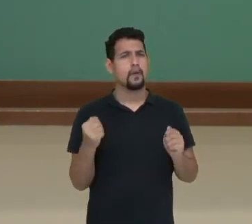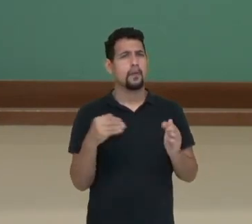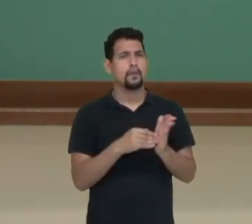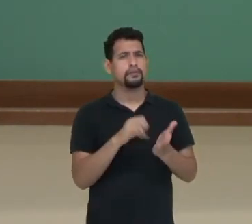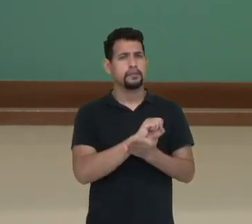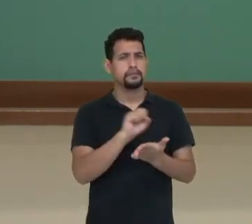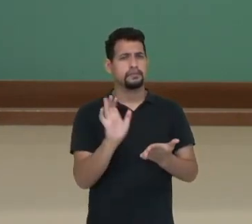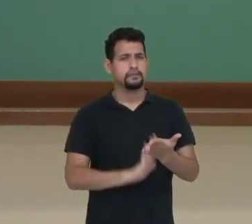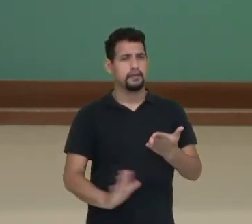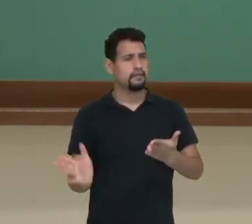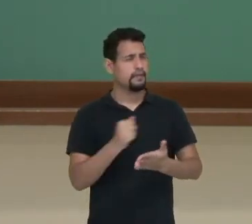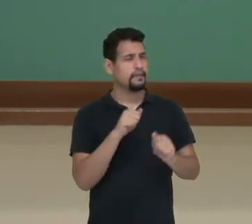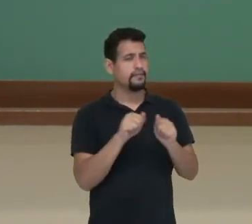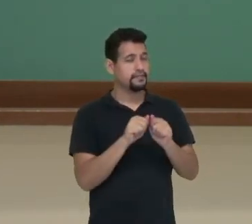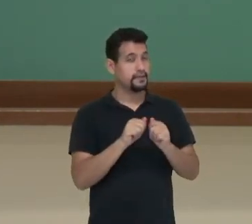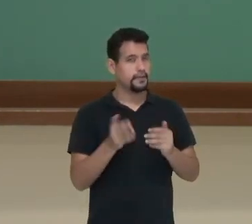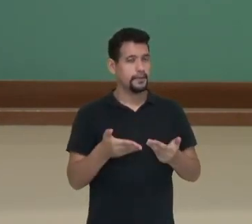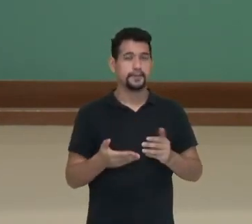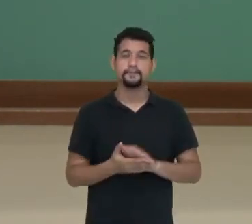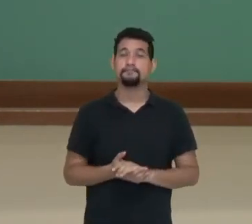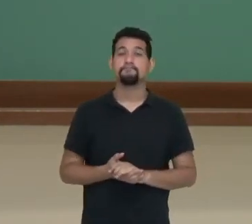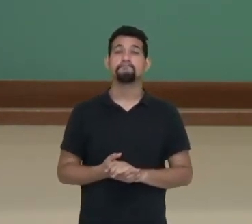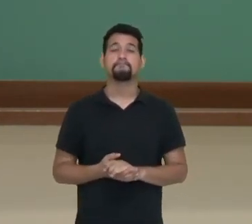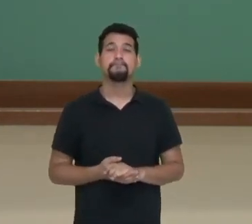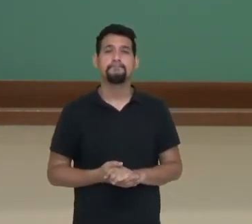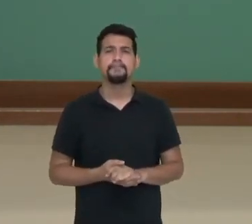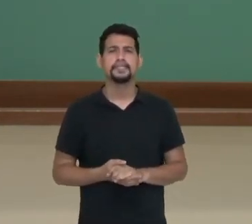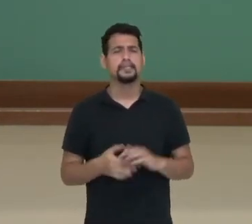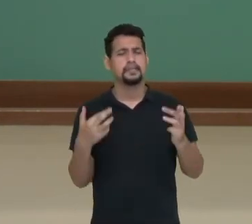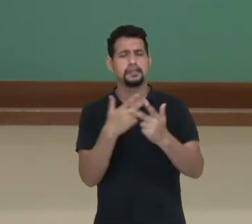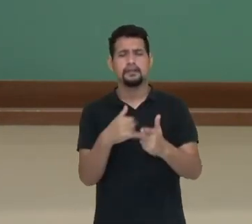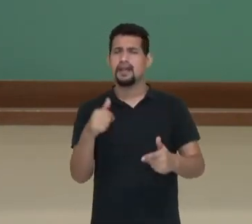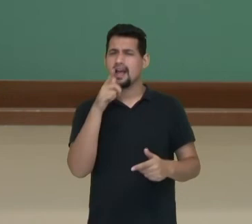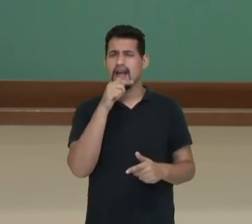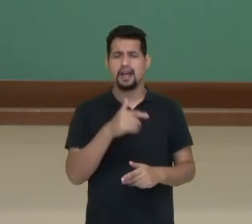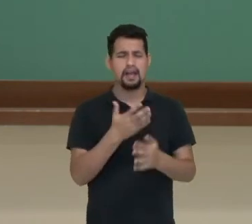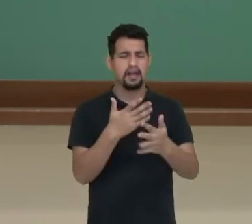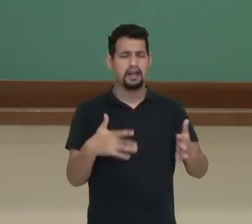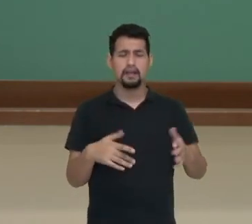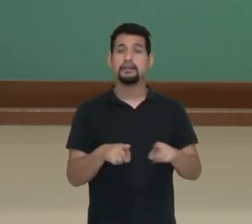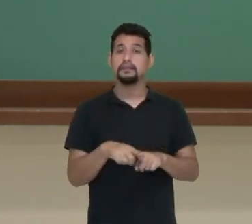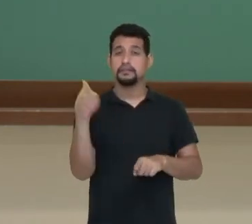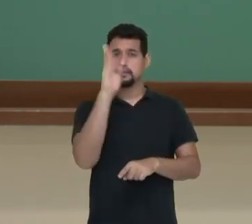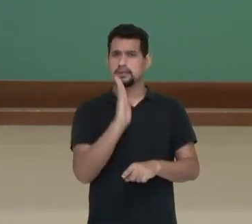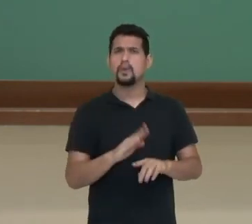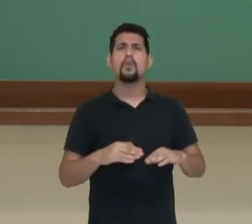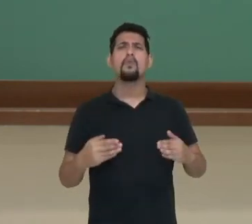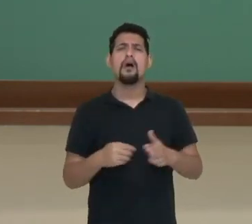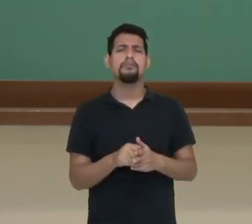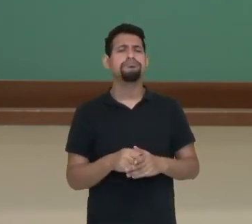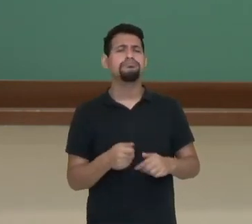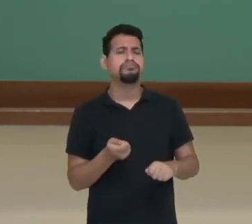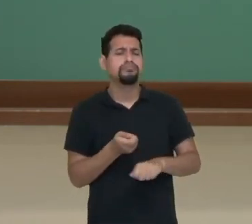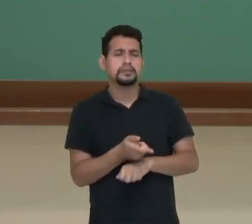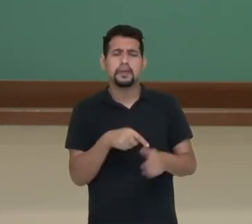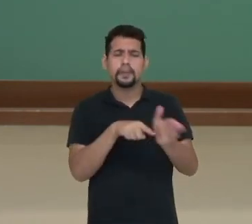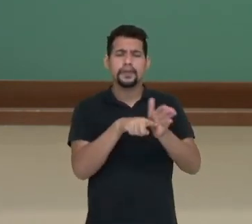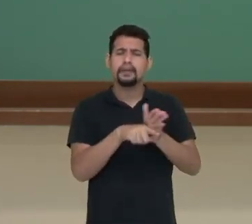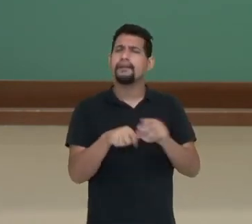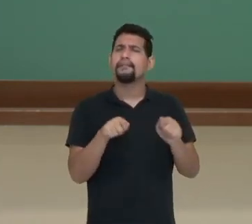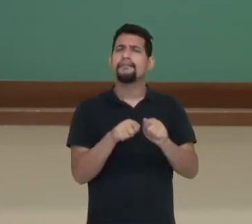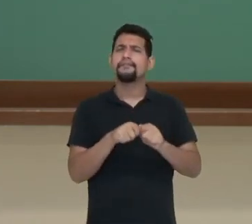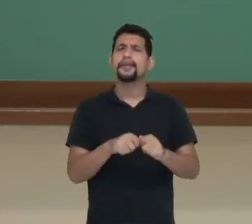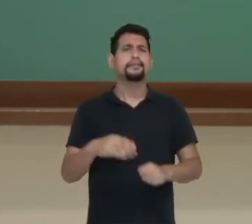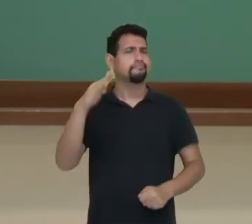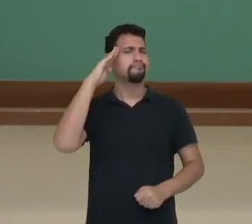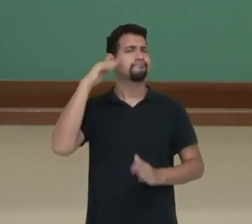última atividade da nossa aula de hoje. Além das defesas das águas nacionais, quais outros investimentos e pesquisas são realizados pela Marinha